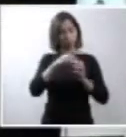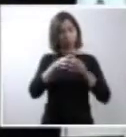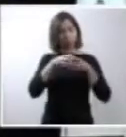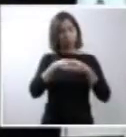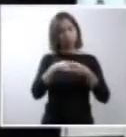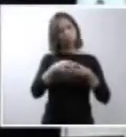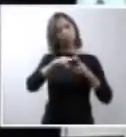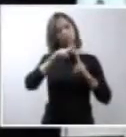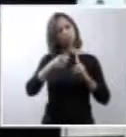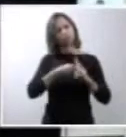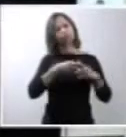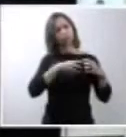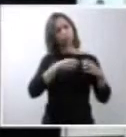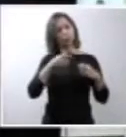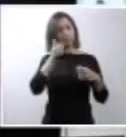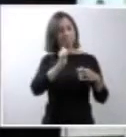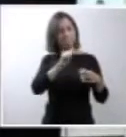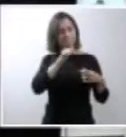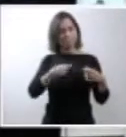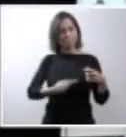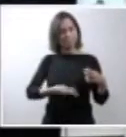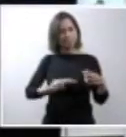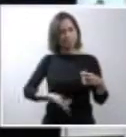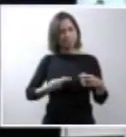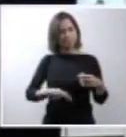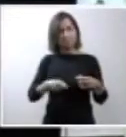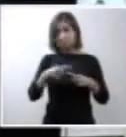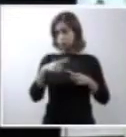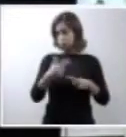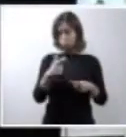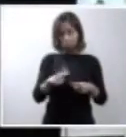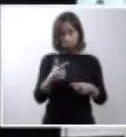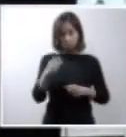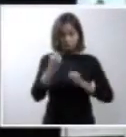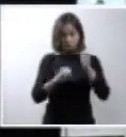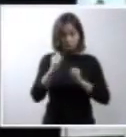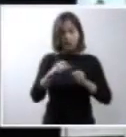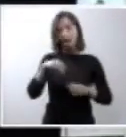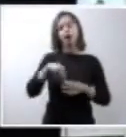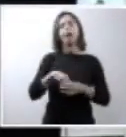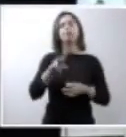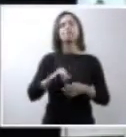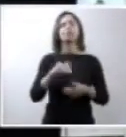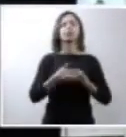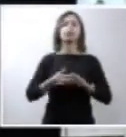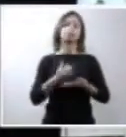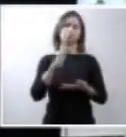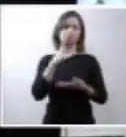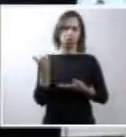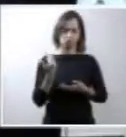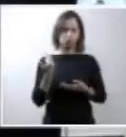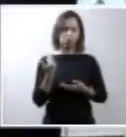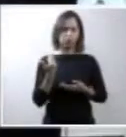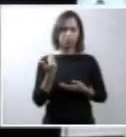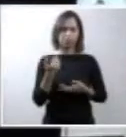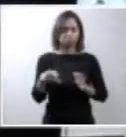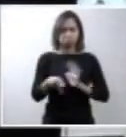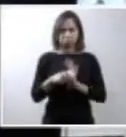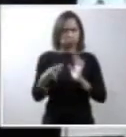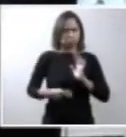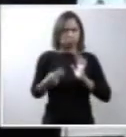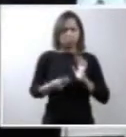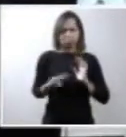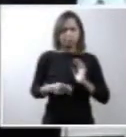falhos, como na maioria das vezes é, levam à morte do feto. Aqui é uma representação da parte dos estrogênios, que